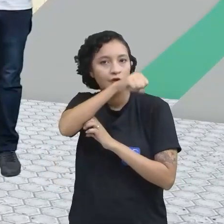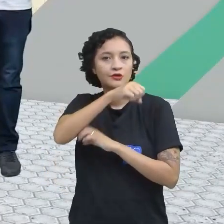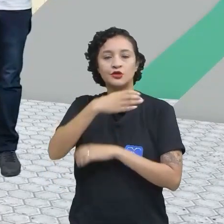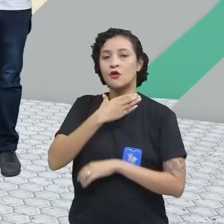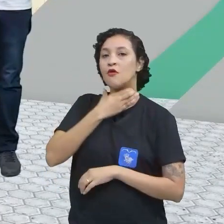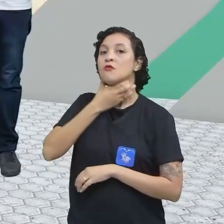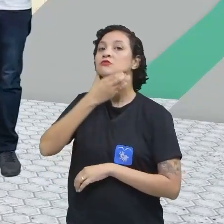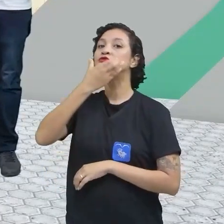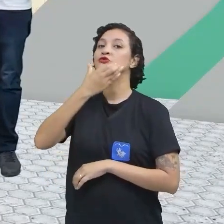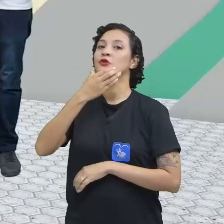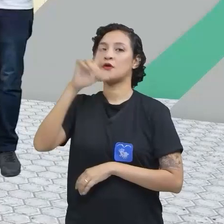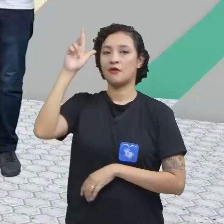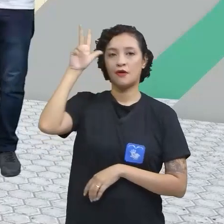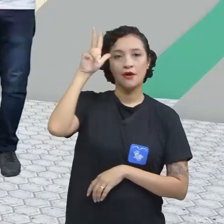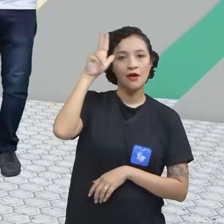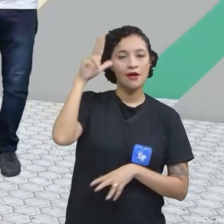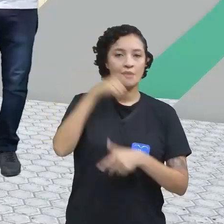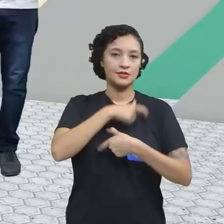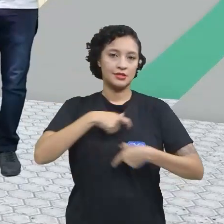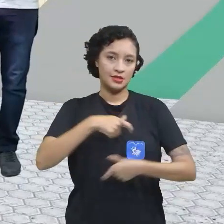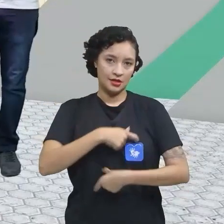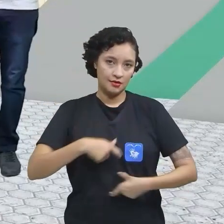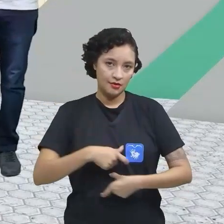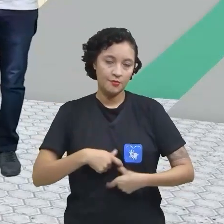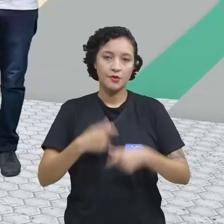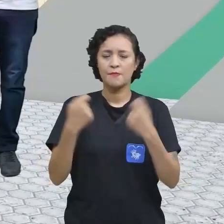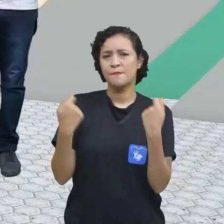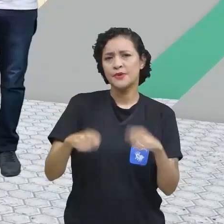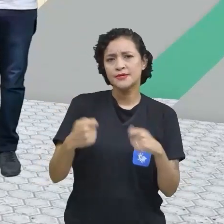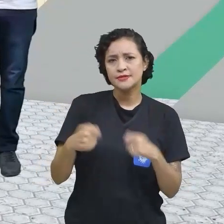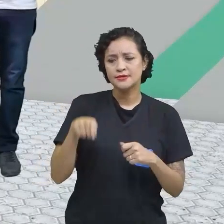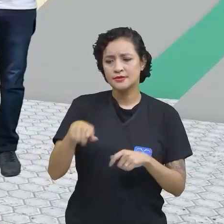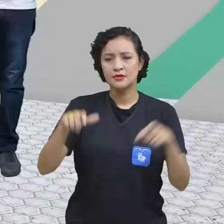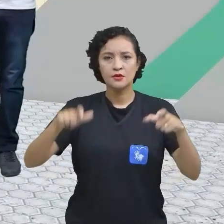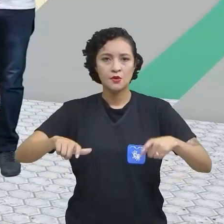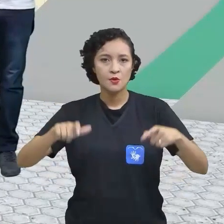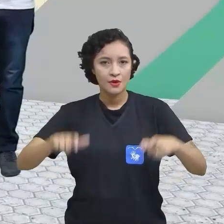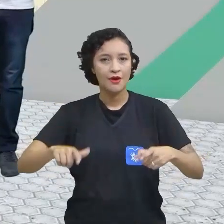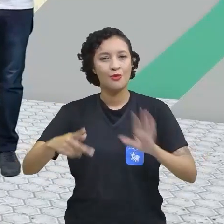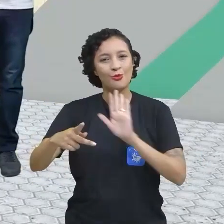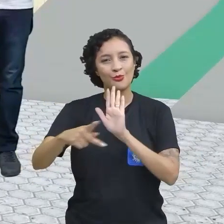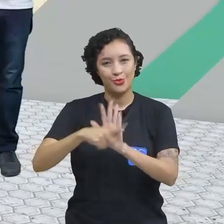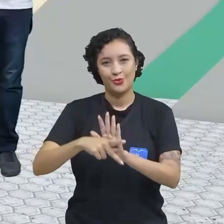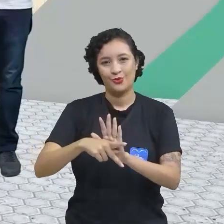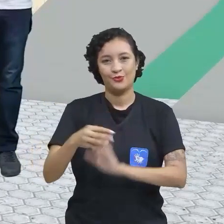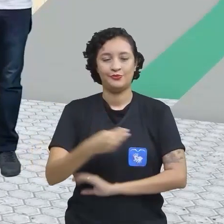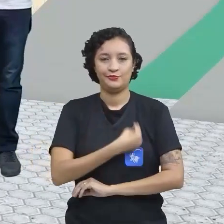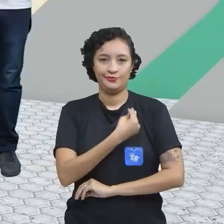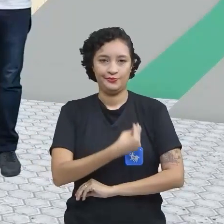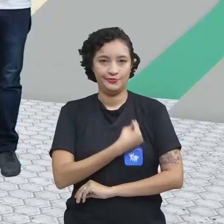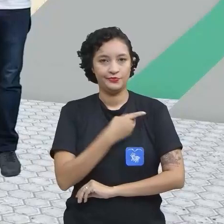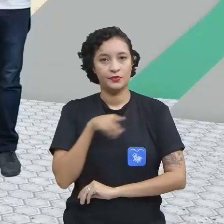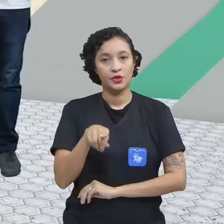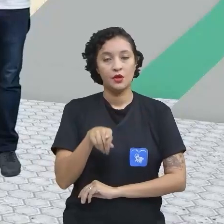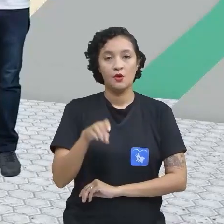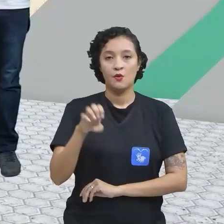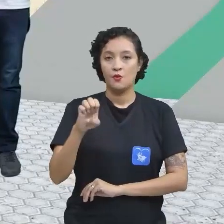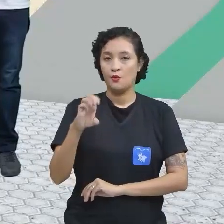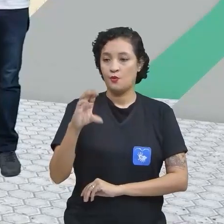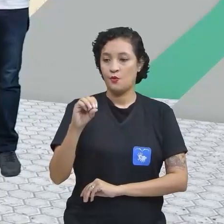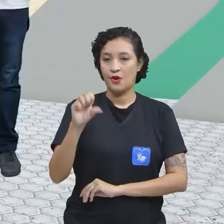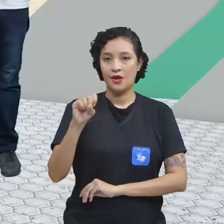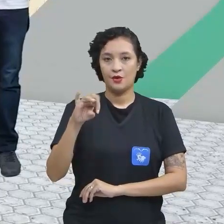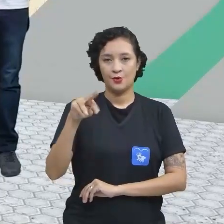as zebras, eles precisam daquele ambiente para sobreviver. Então, o ecossistema deles funciona lá. Se ele